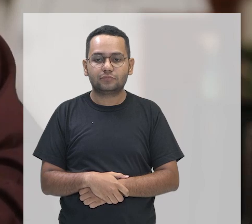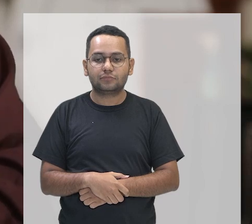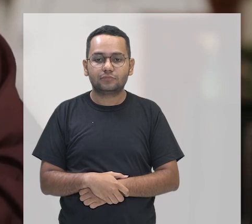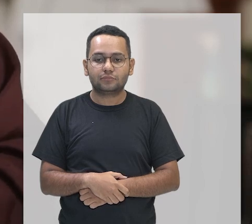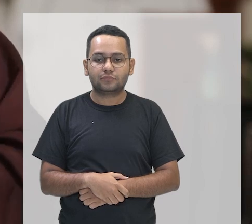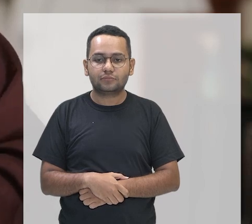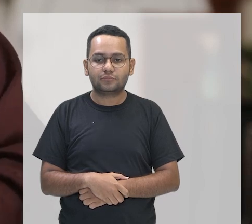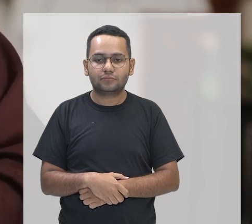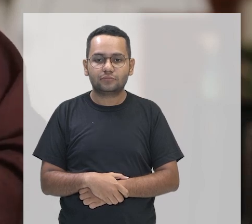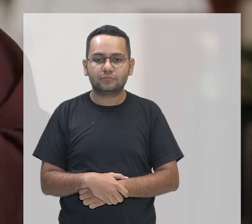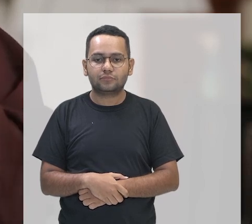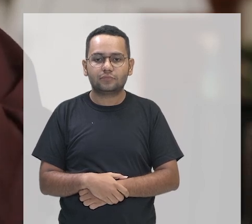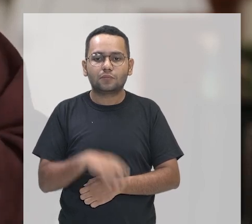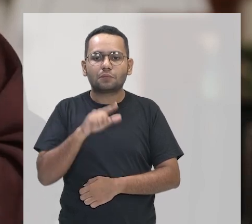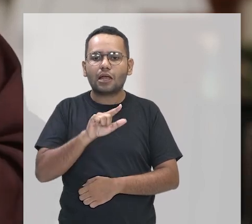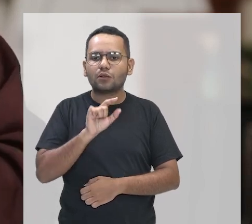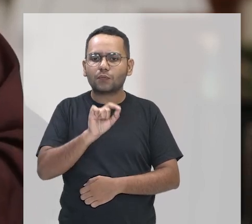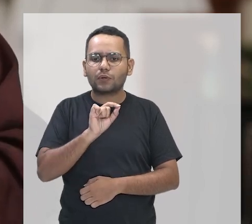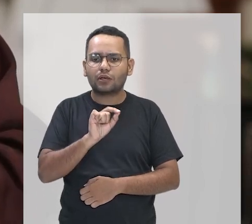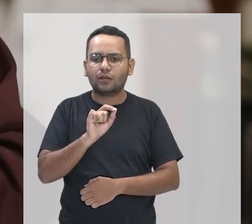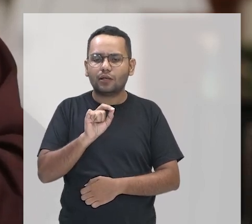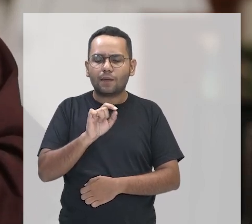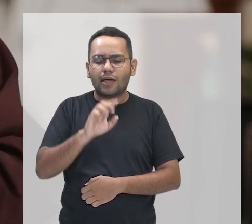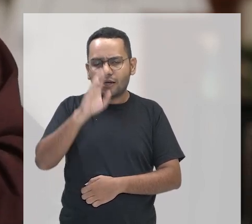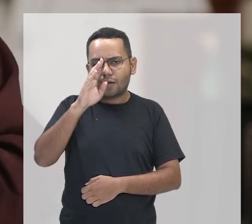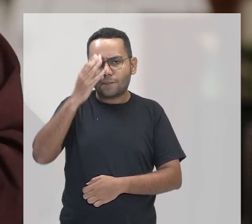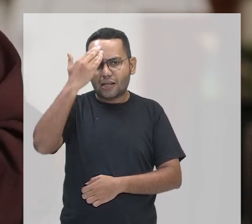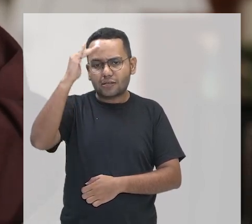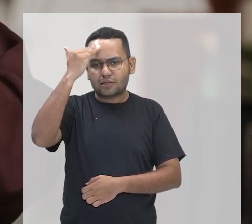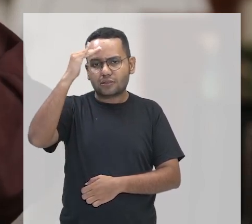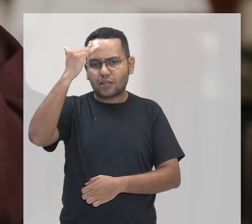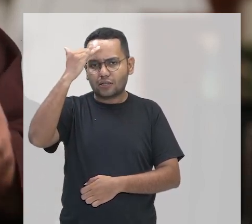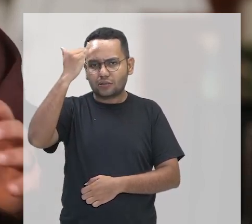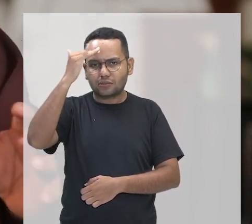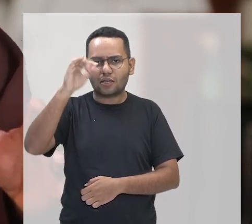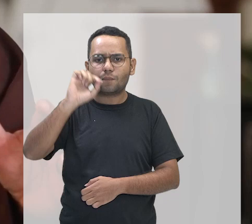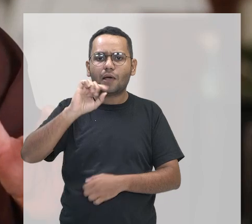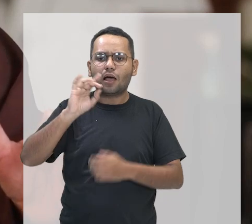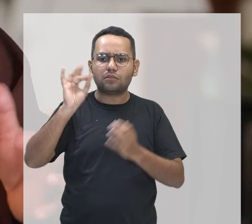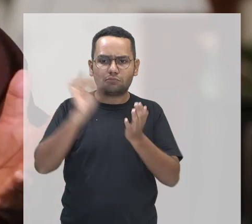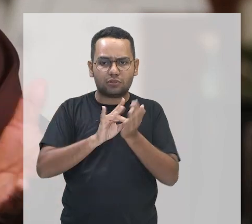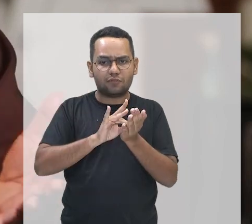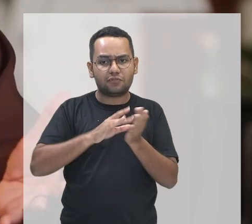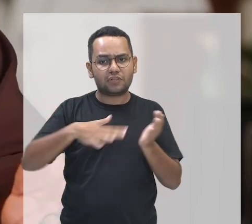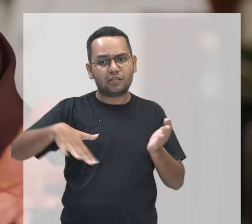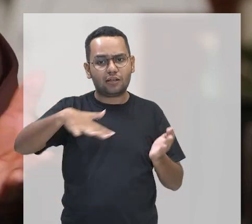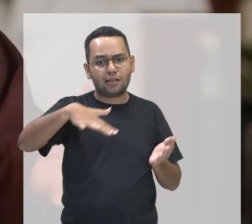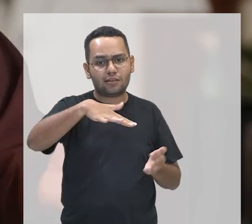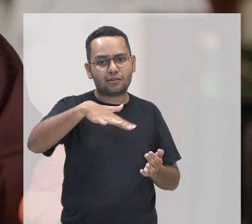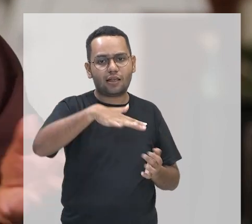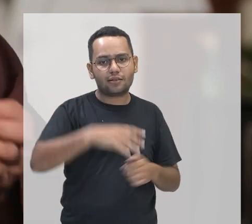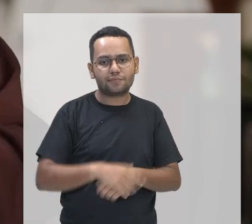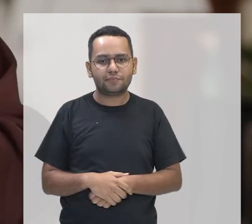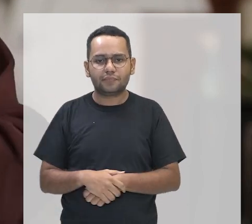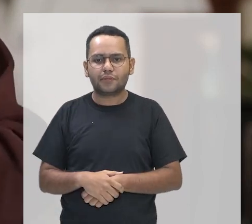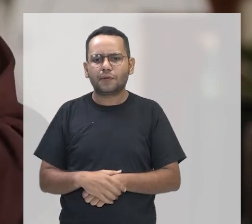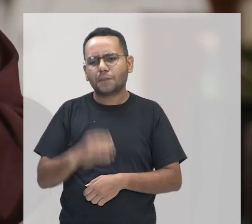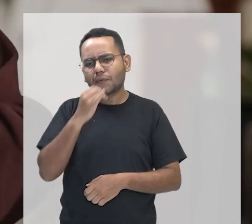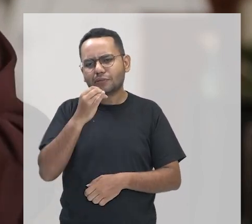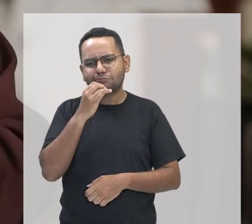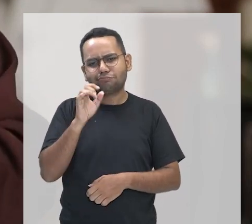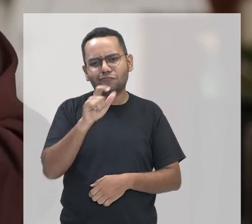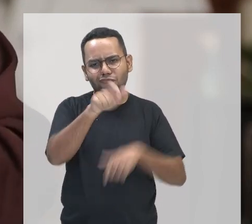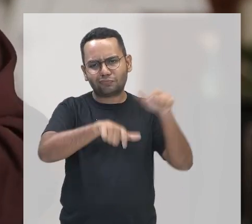aspecto que nos dá o sentido da nossa realidade concreta. Por exemplo, cada um tem a